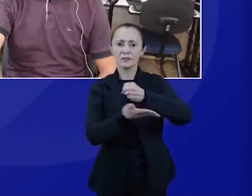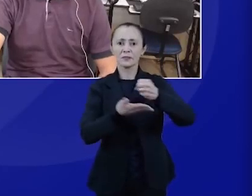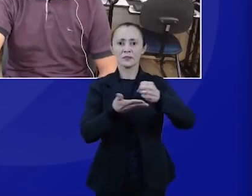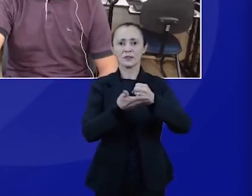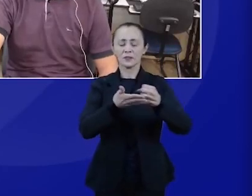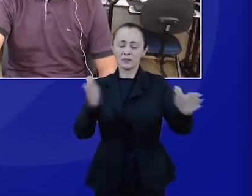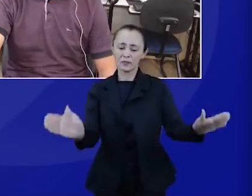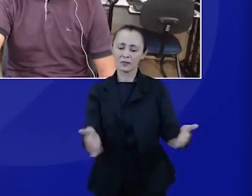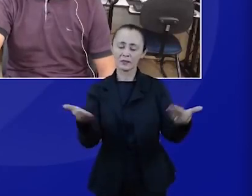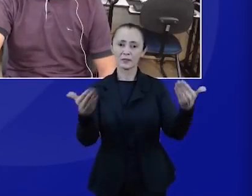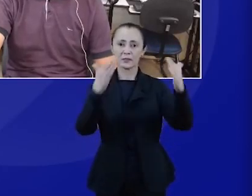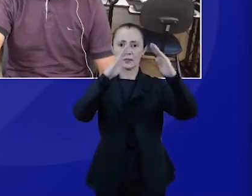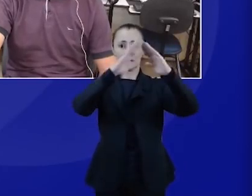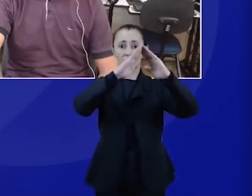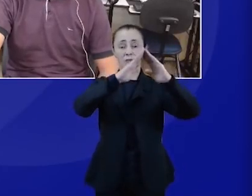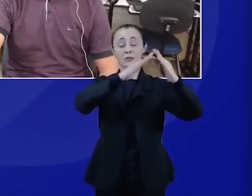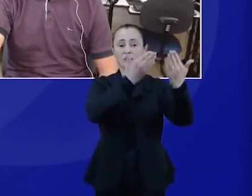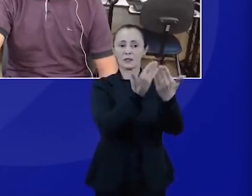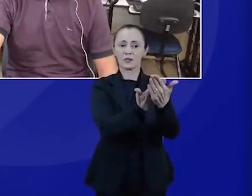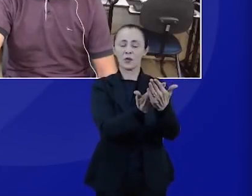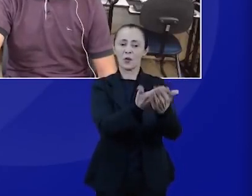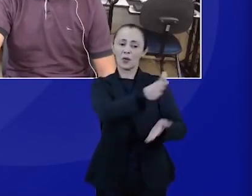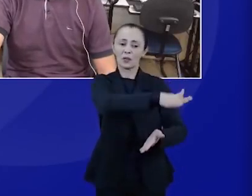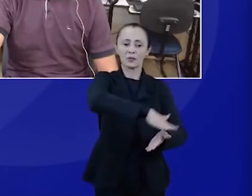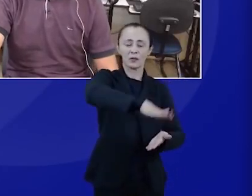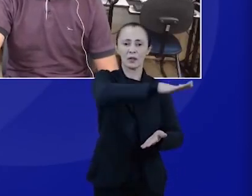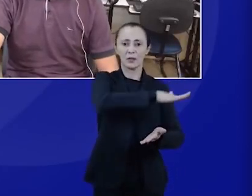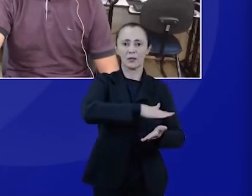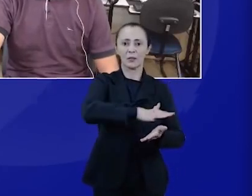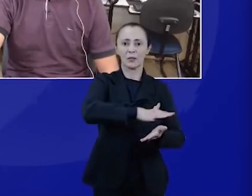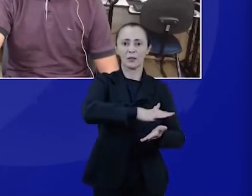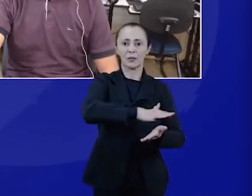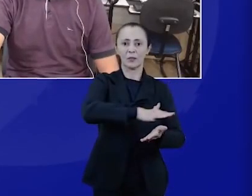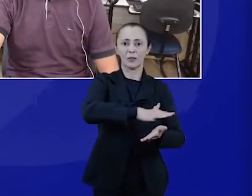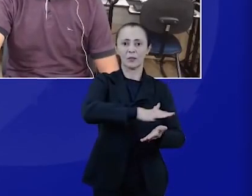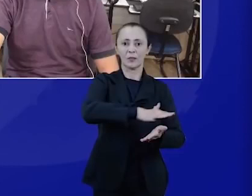da escola do campo. Tópico D, educação